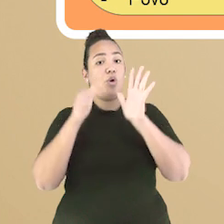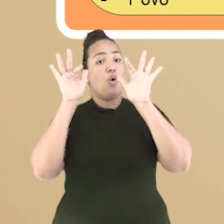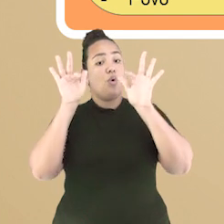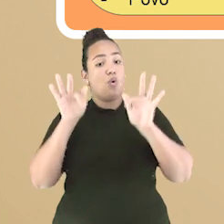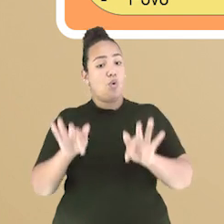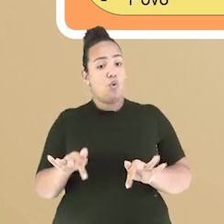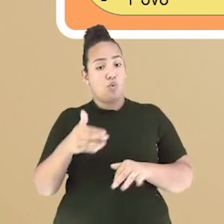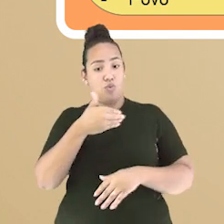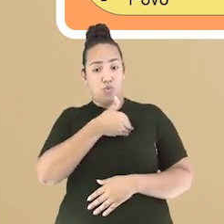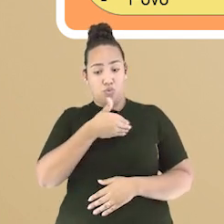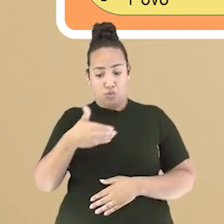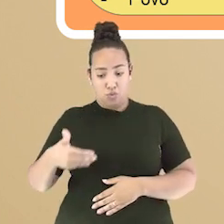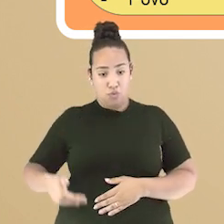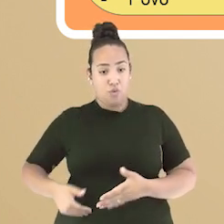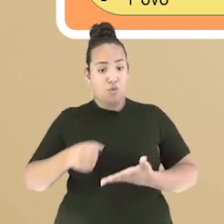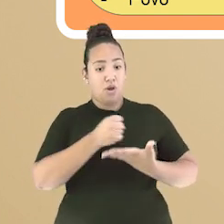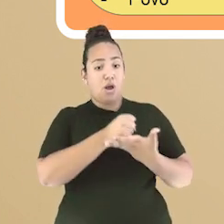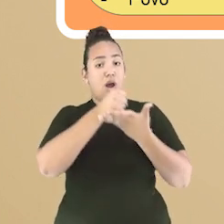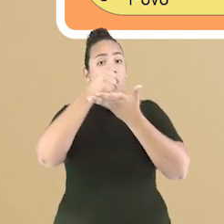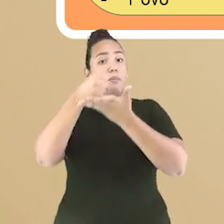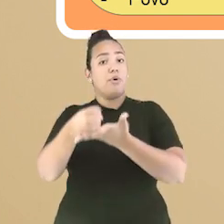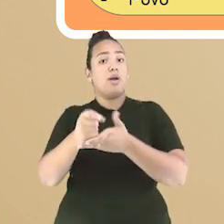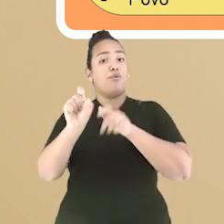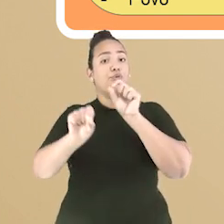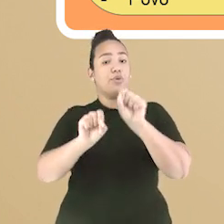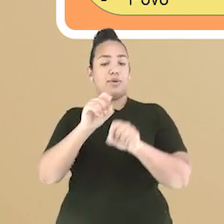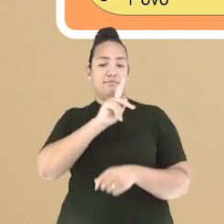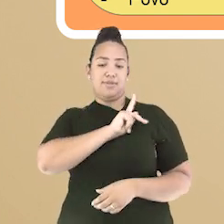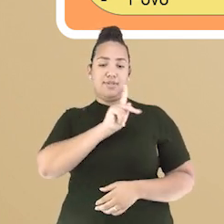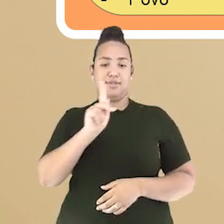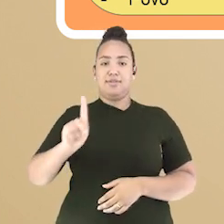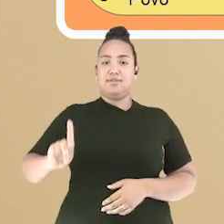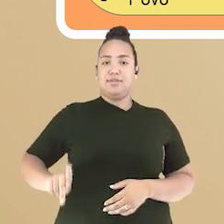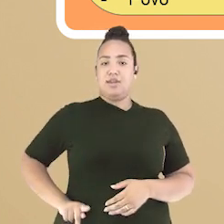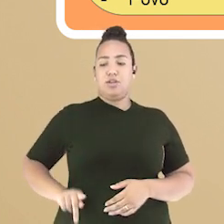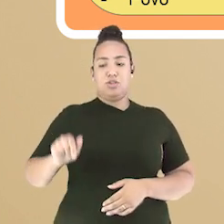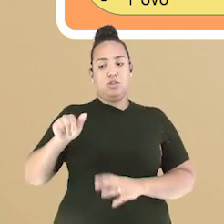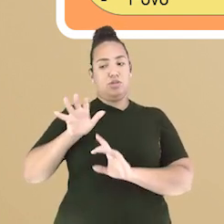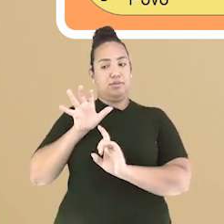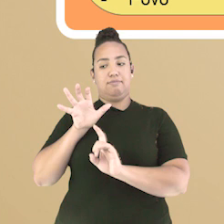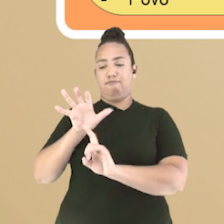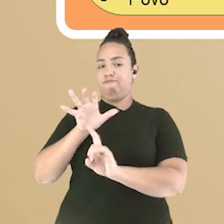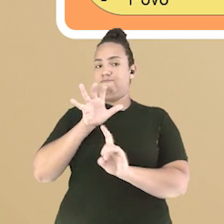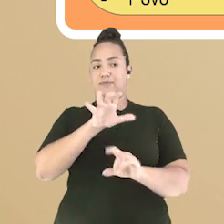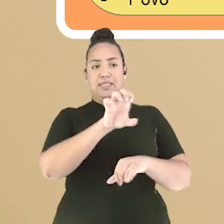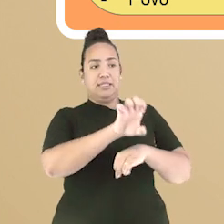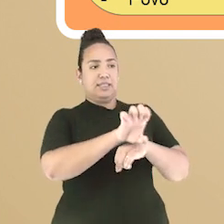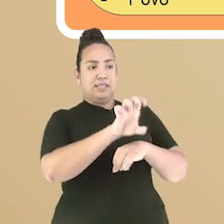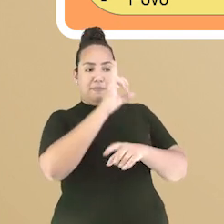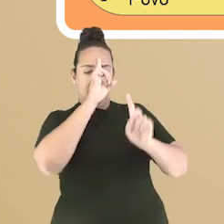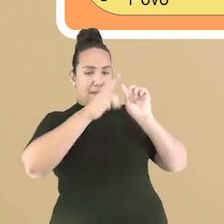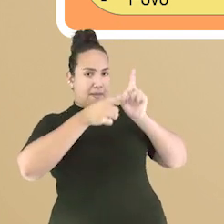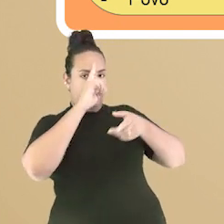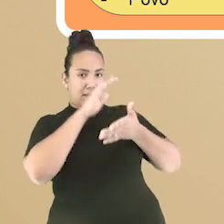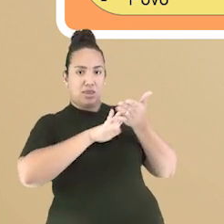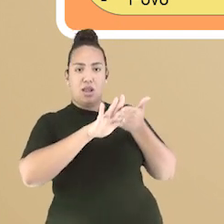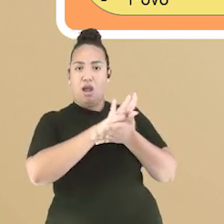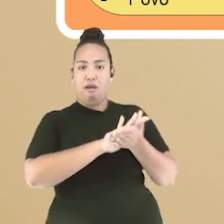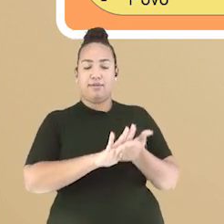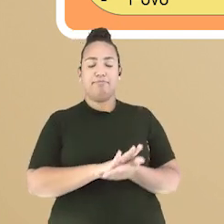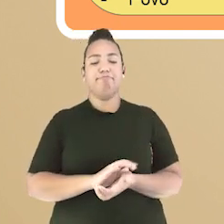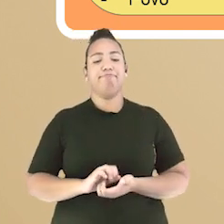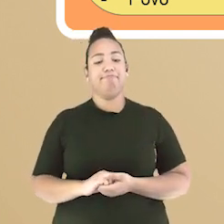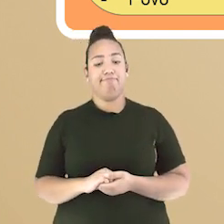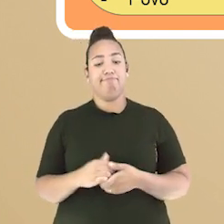fim, os governadores apoiavam politicamente o presidente, e ele não intervia dentro dos estados.